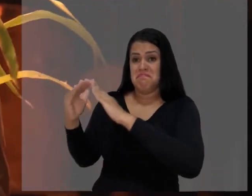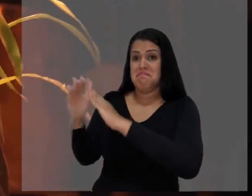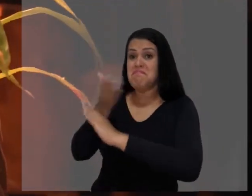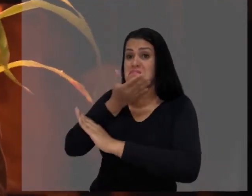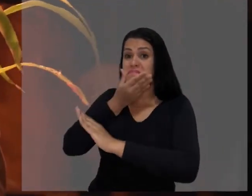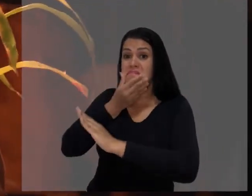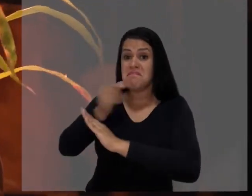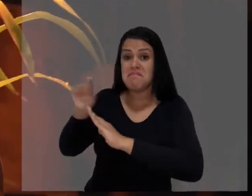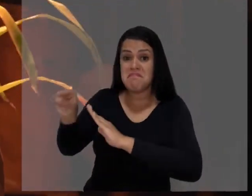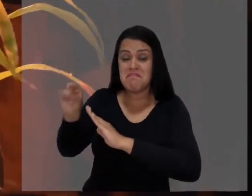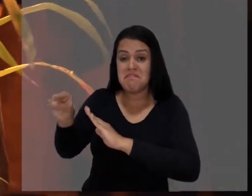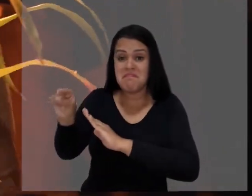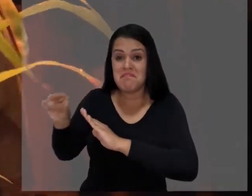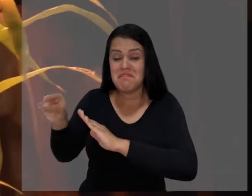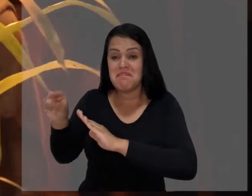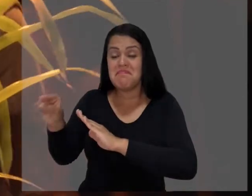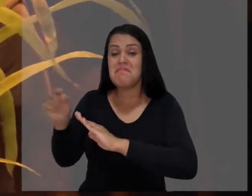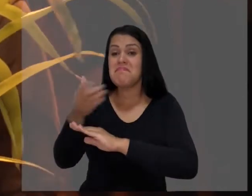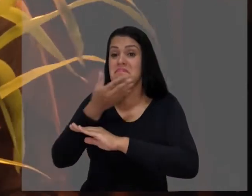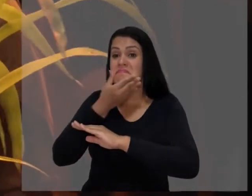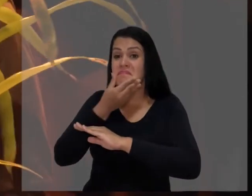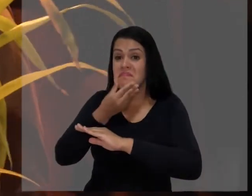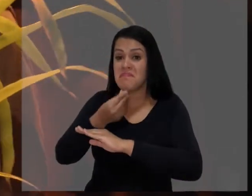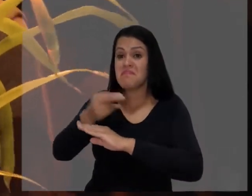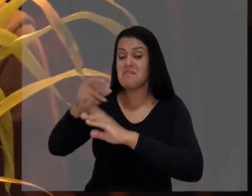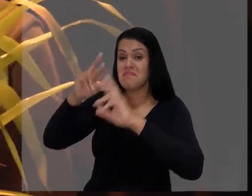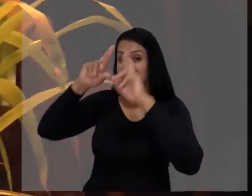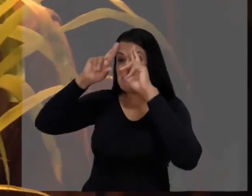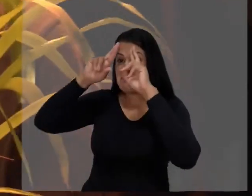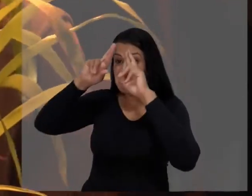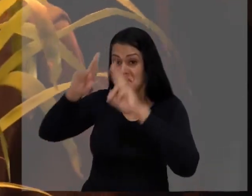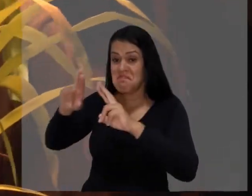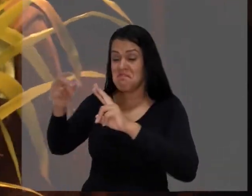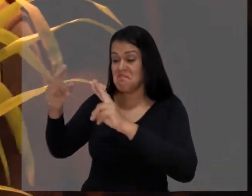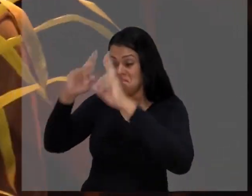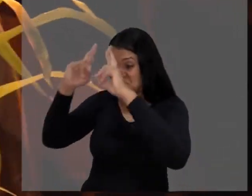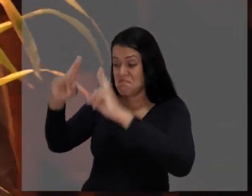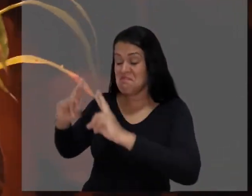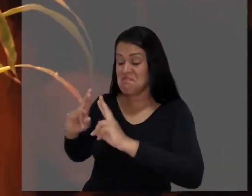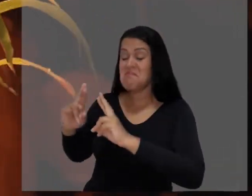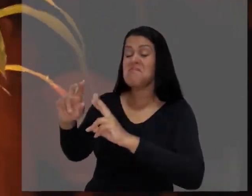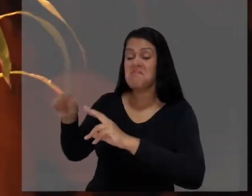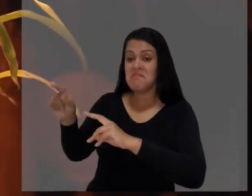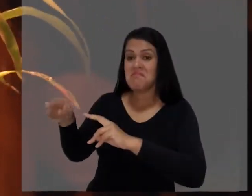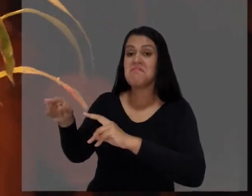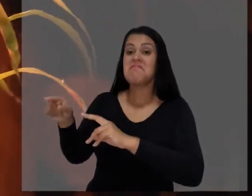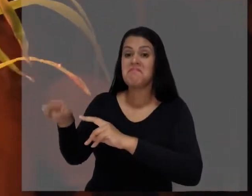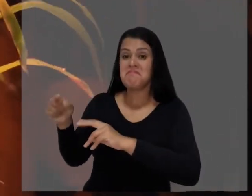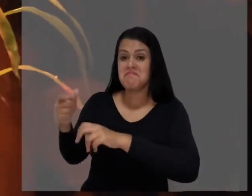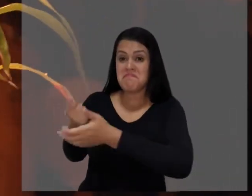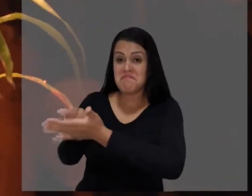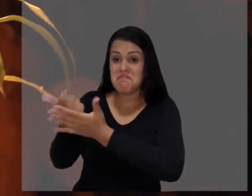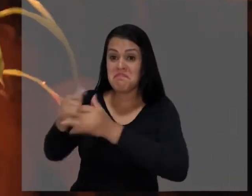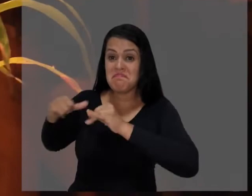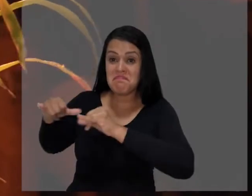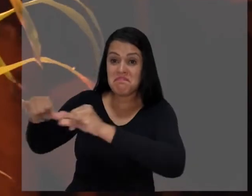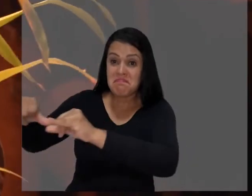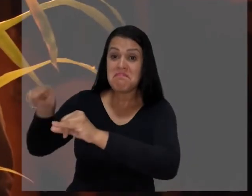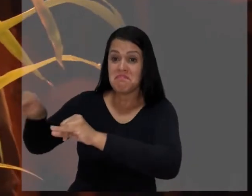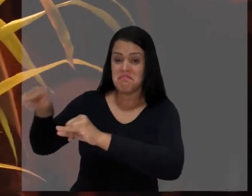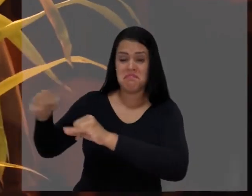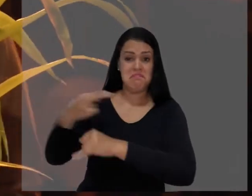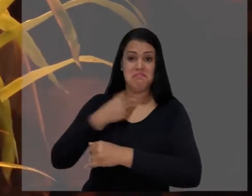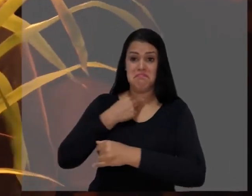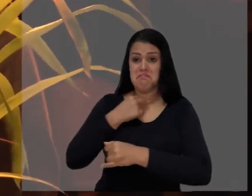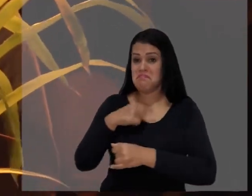O vizinho é um moço assim bom, respeitador. Ele faz a compra para mim, que eu não posso. Eu não